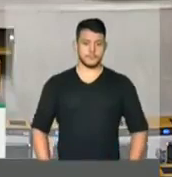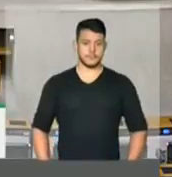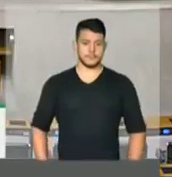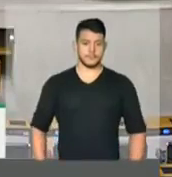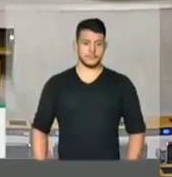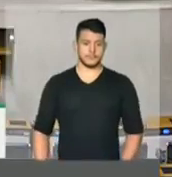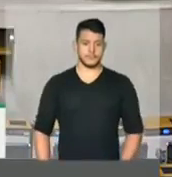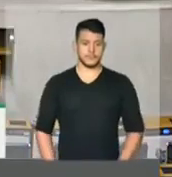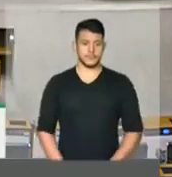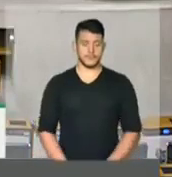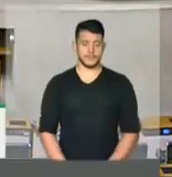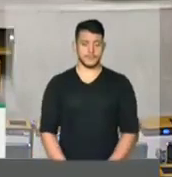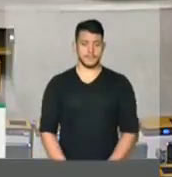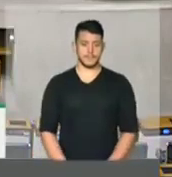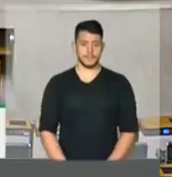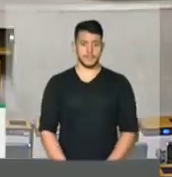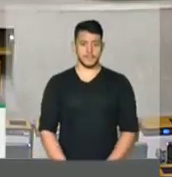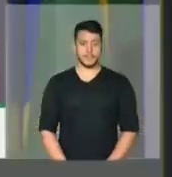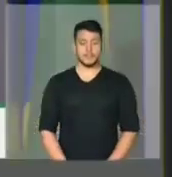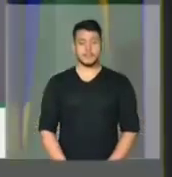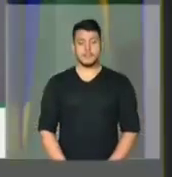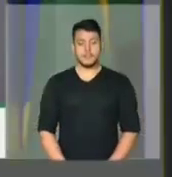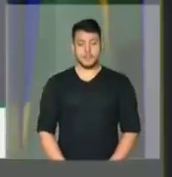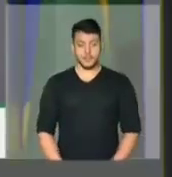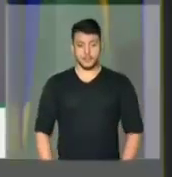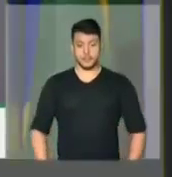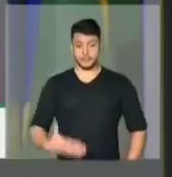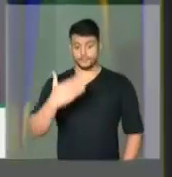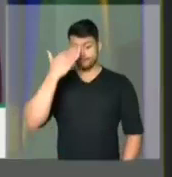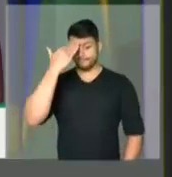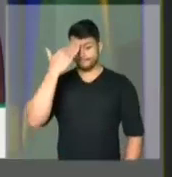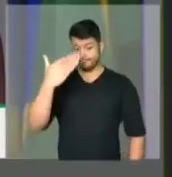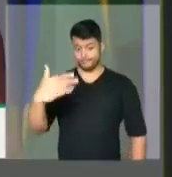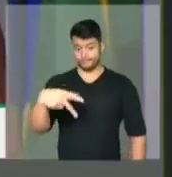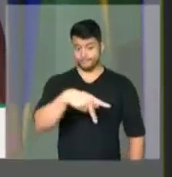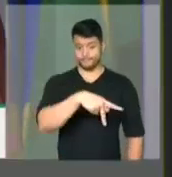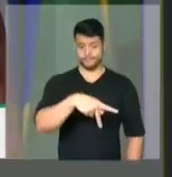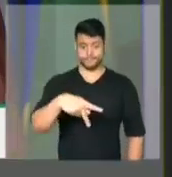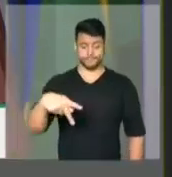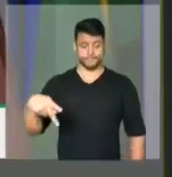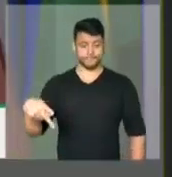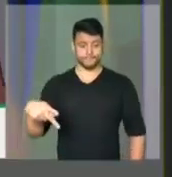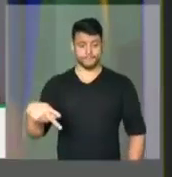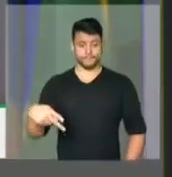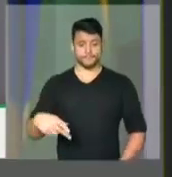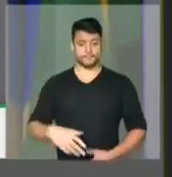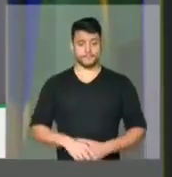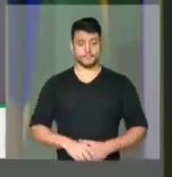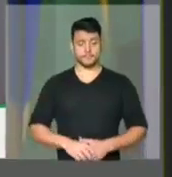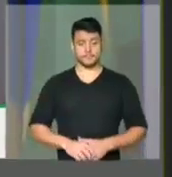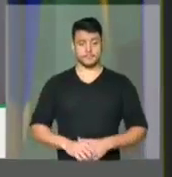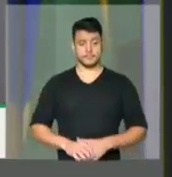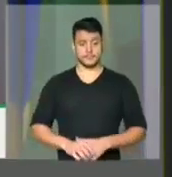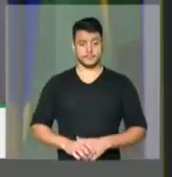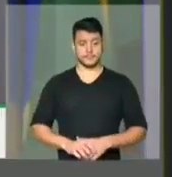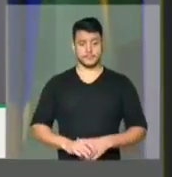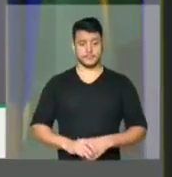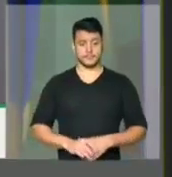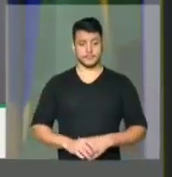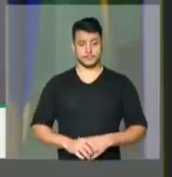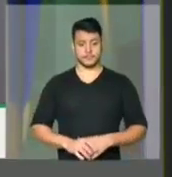Obrigada. Obrigada, nobre presidente Soraya Manato, pela cedência desse tempo de fala